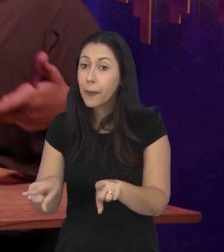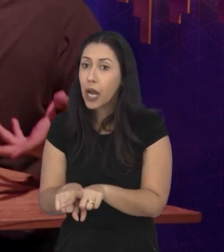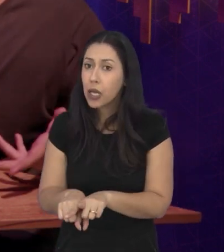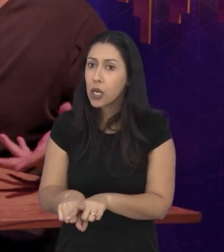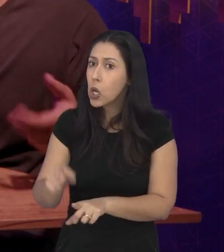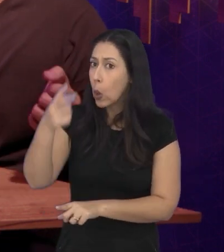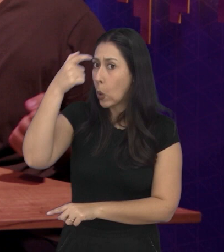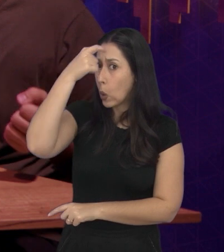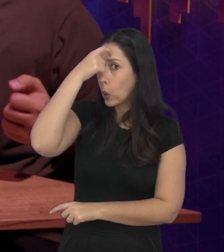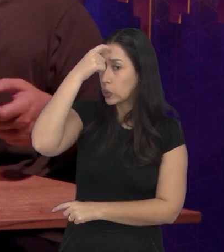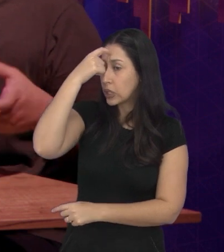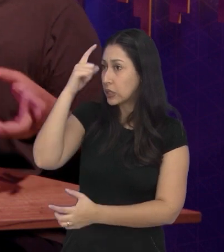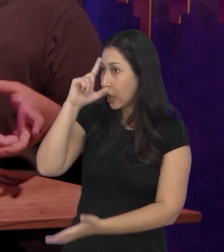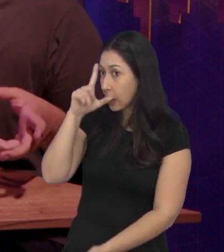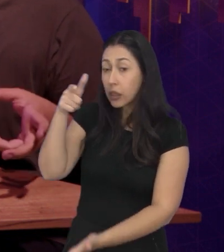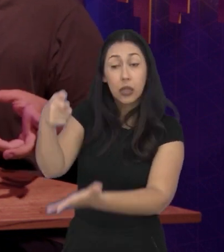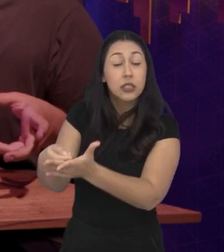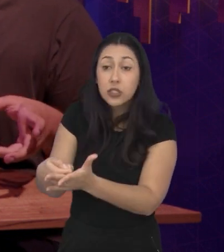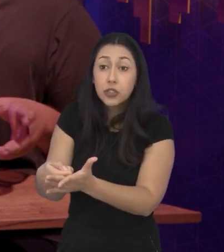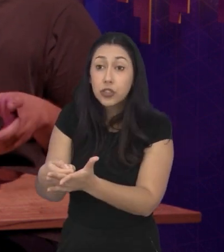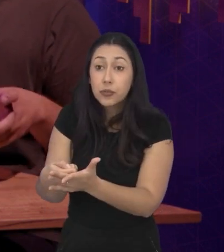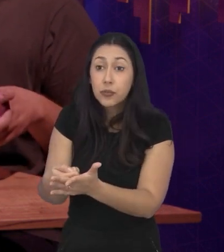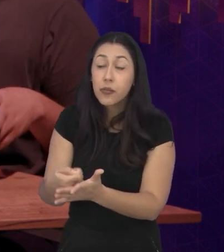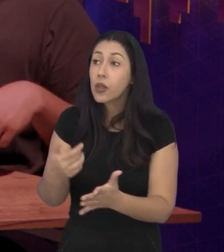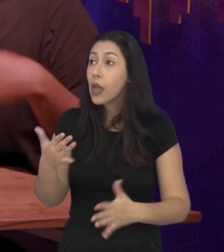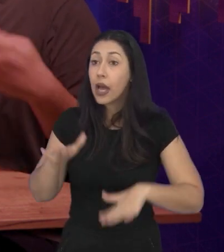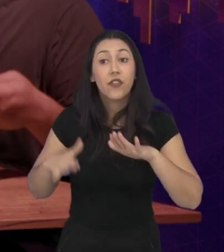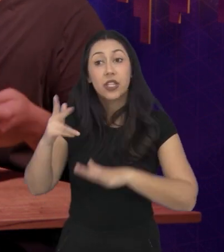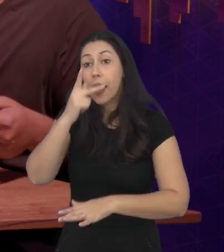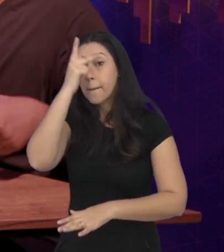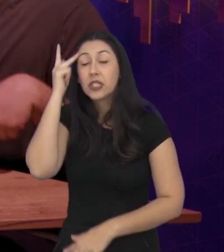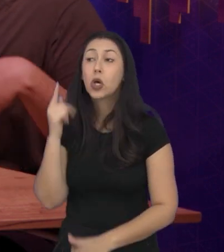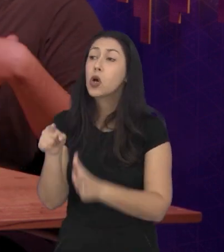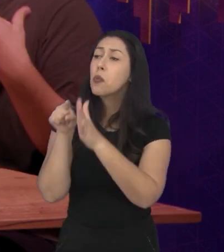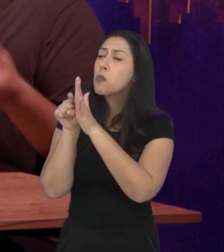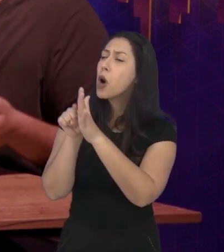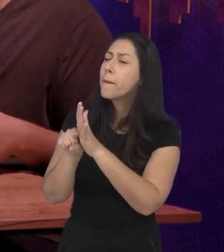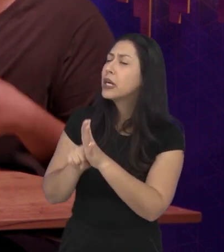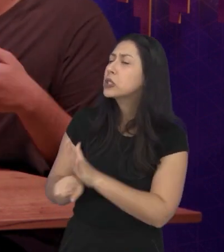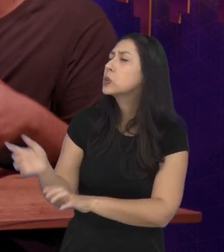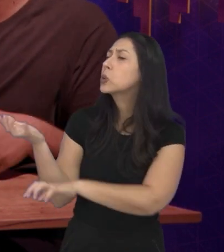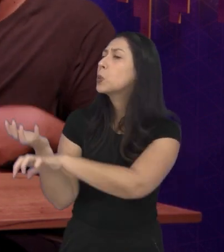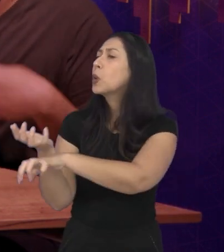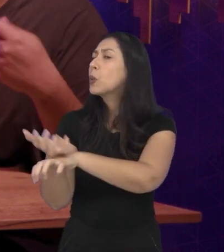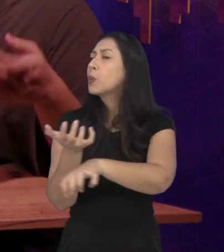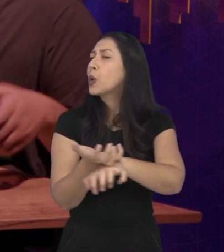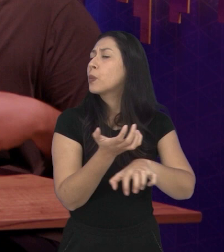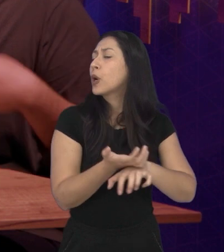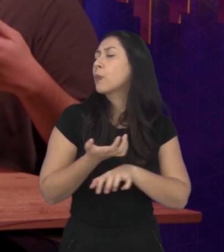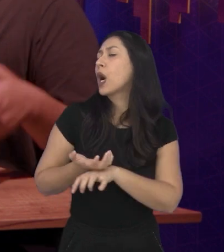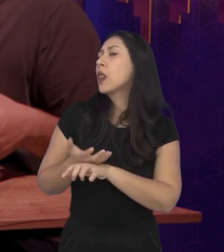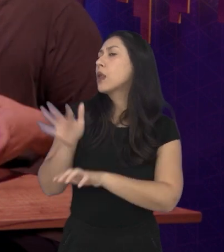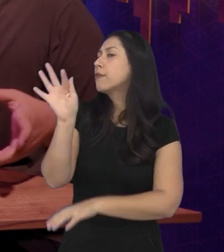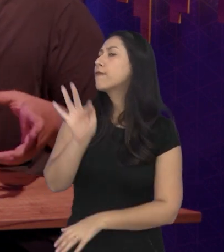escolha consciente, né? Que a pessoa pode, de repente, pesquisar ali o que vai ser aprendido na faculdade,